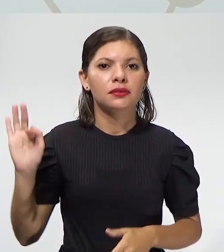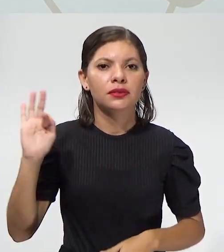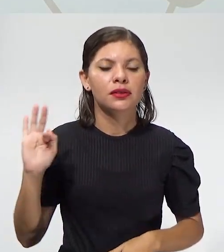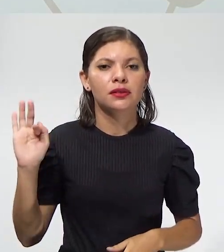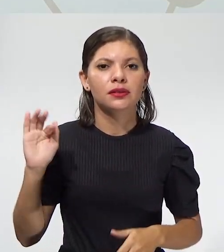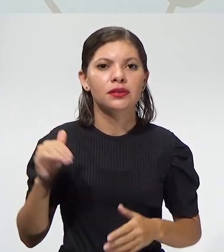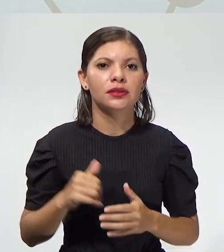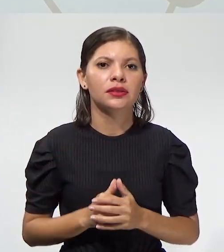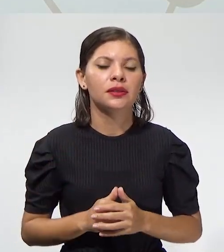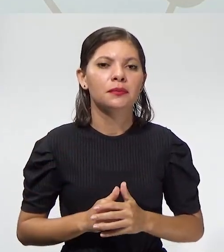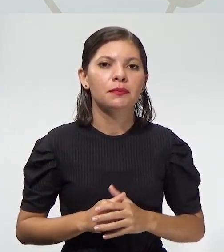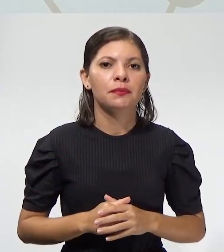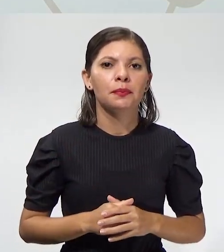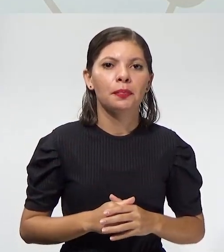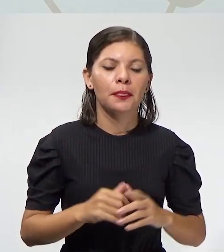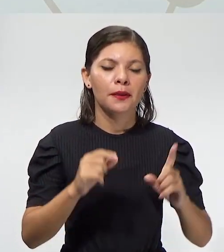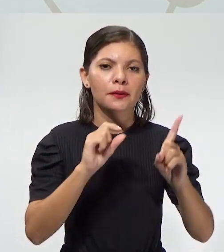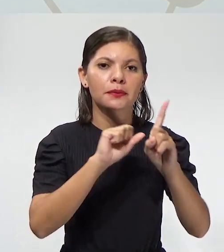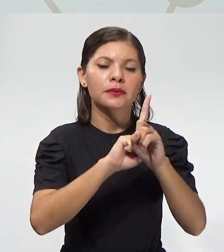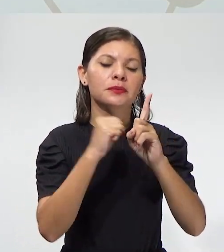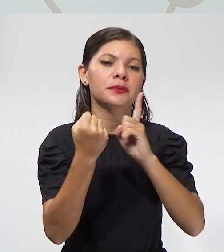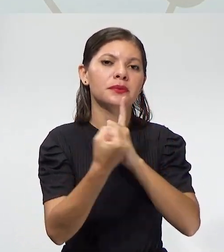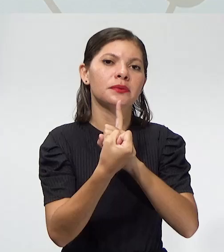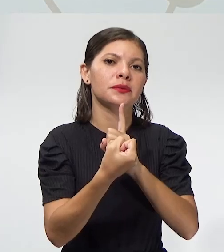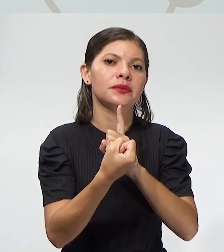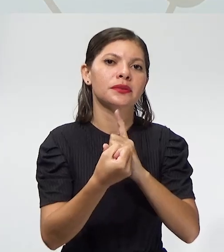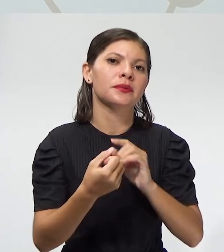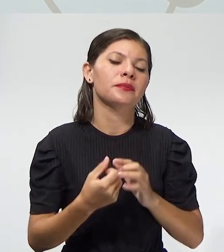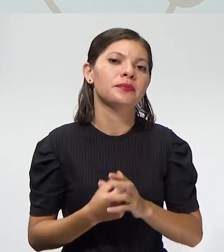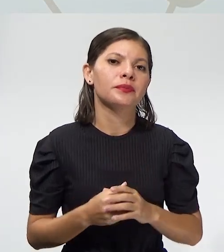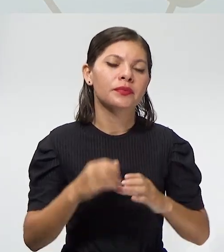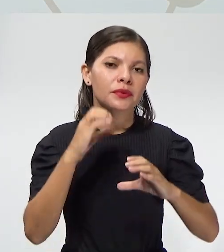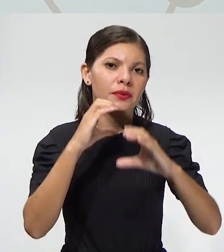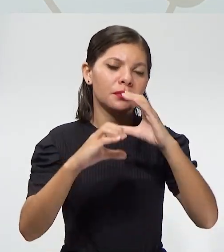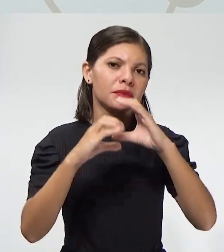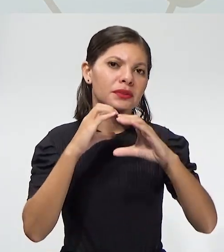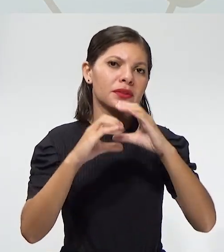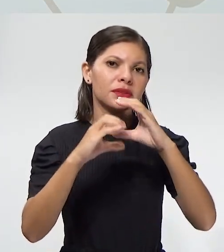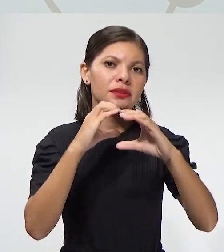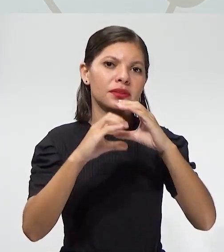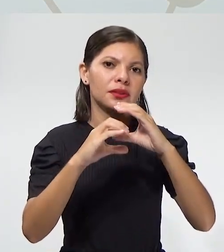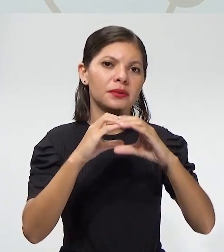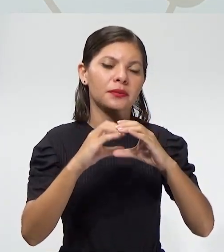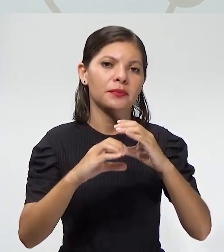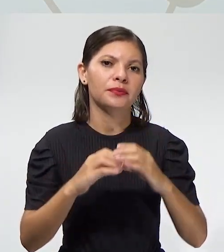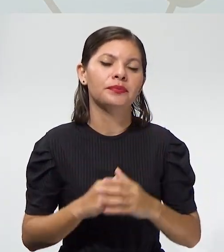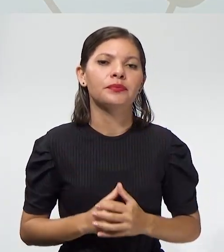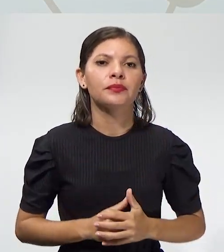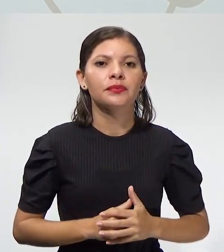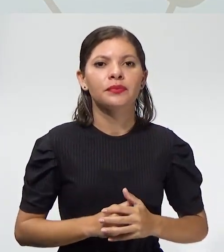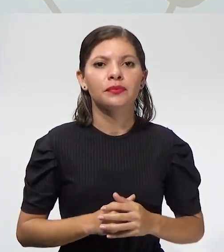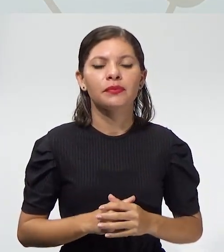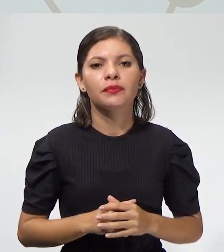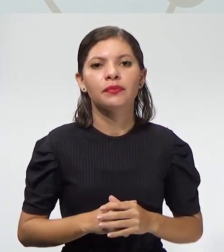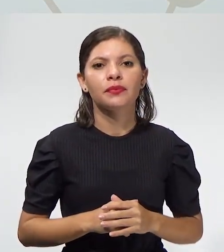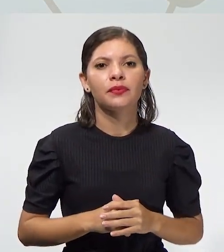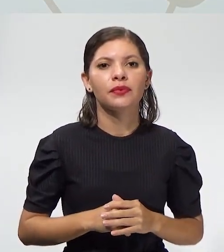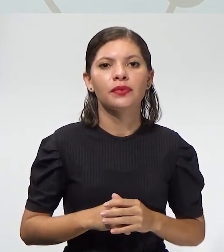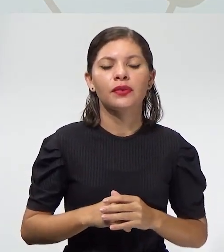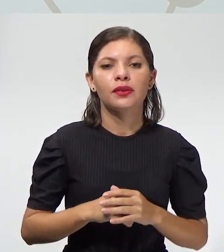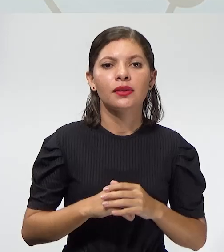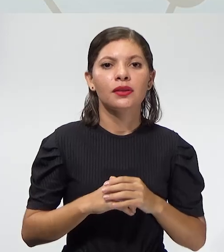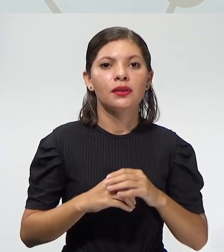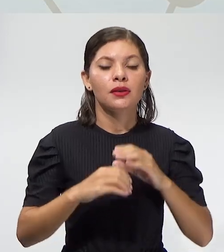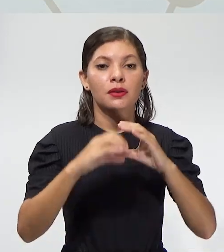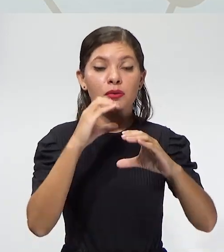a faculdade, tem com a sua comunidade. E nessa comunicação, pessoal, a comunicação ela é de mão dupla,